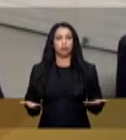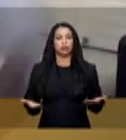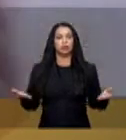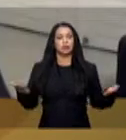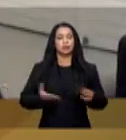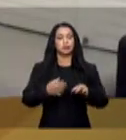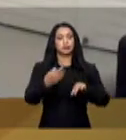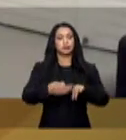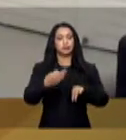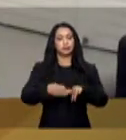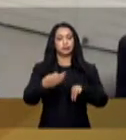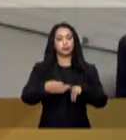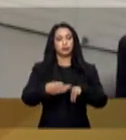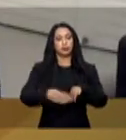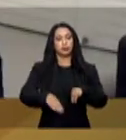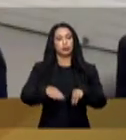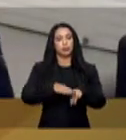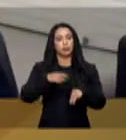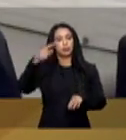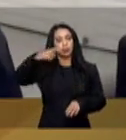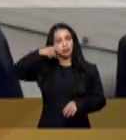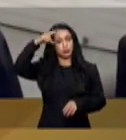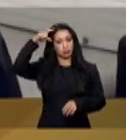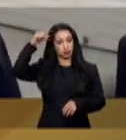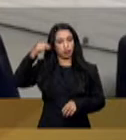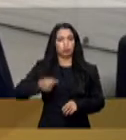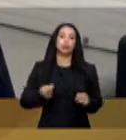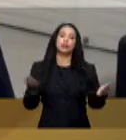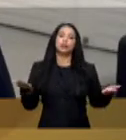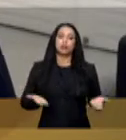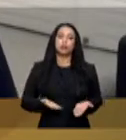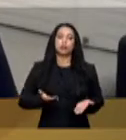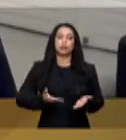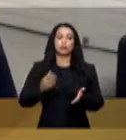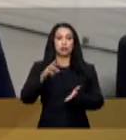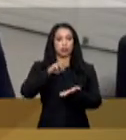Roberto Barroso, Vossa Excelência tem a palavra para o relatório.